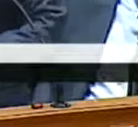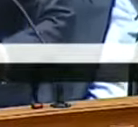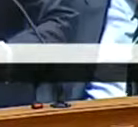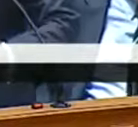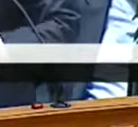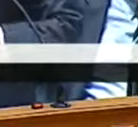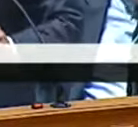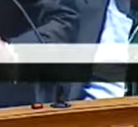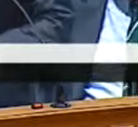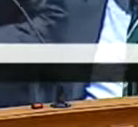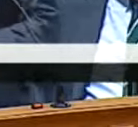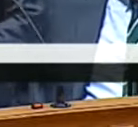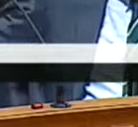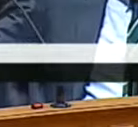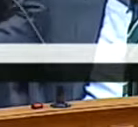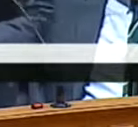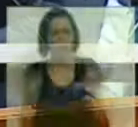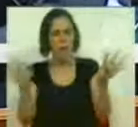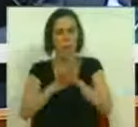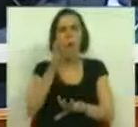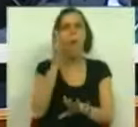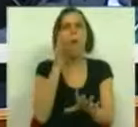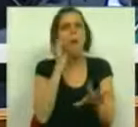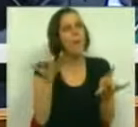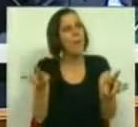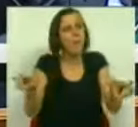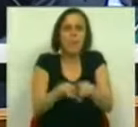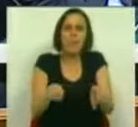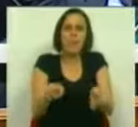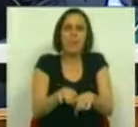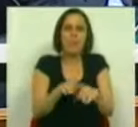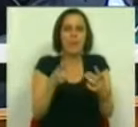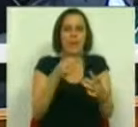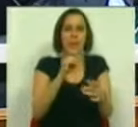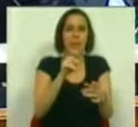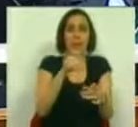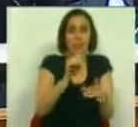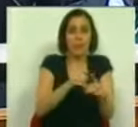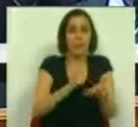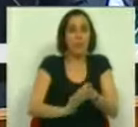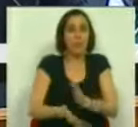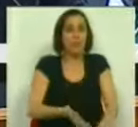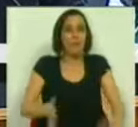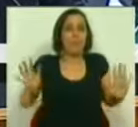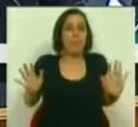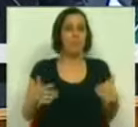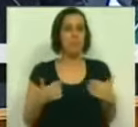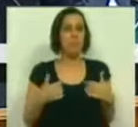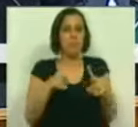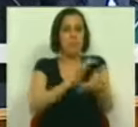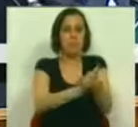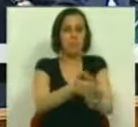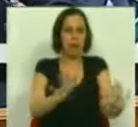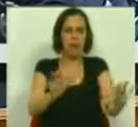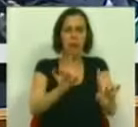de águas mistas, águas turvas, um exercício de Pilatos, lavam as mãos e isto não é nada